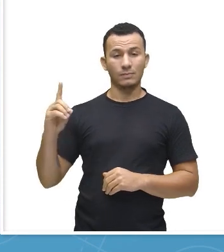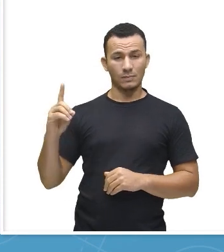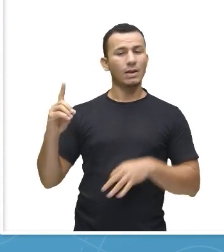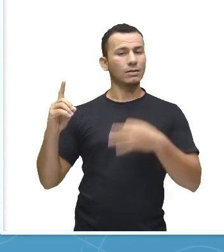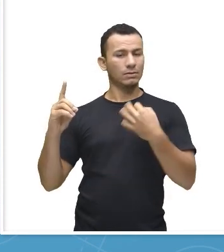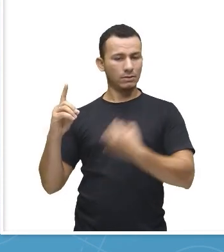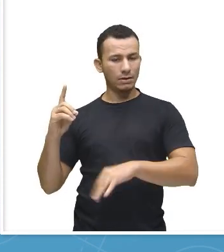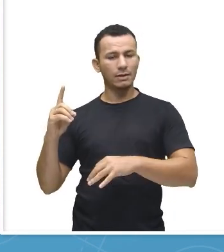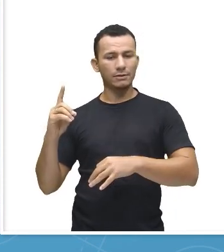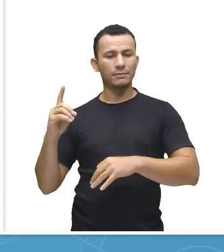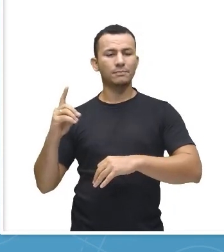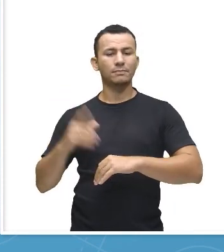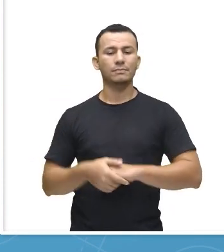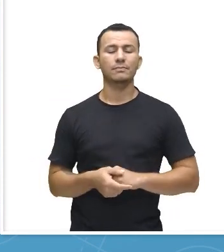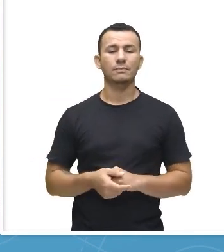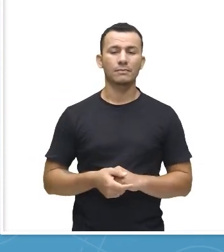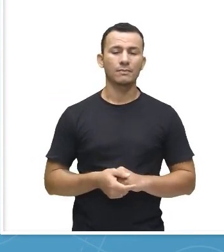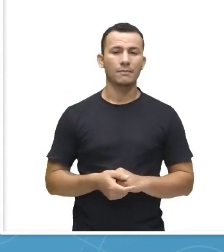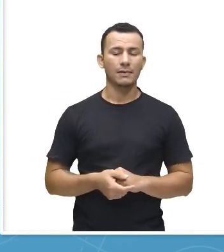né?